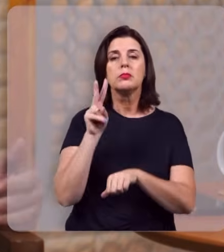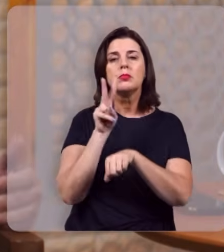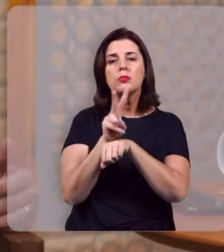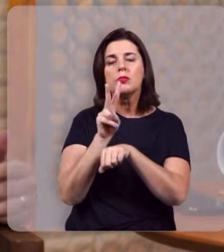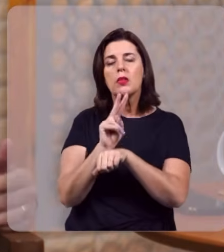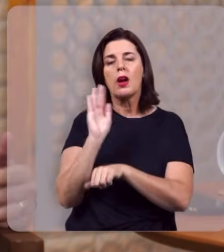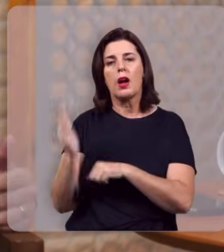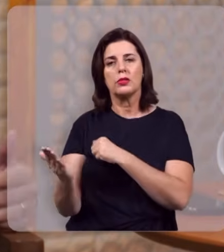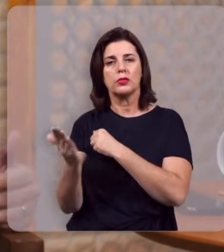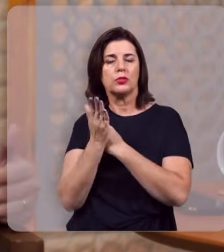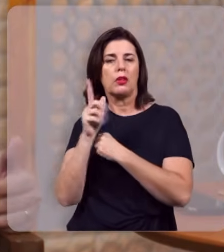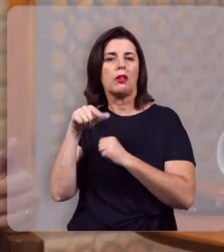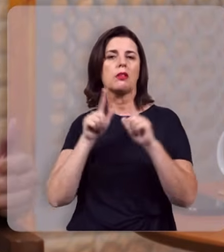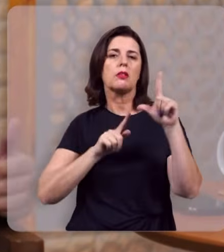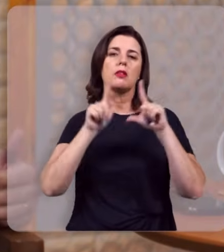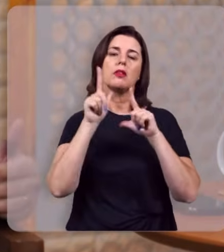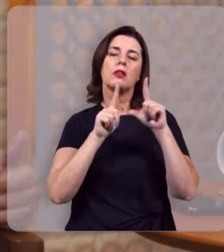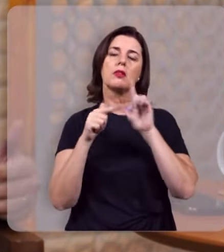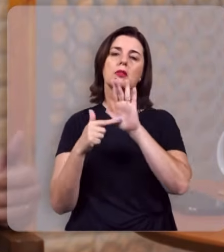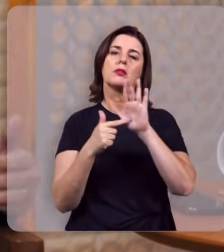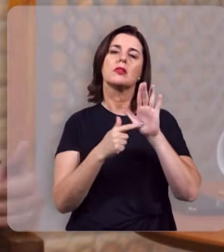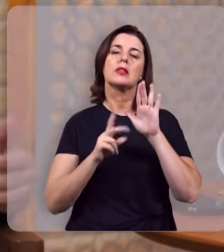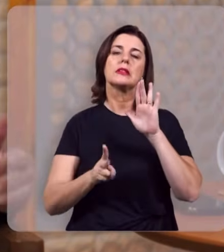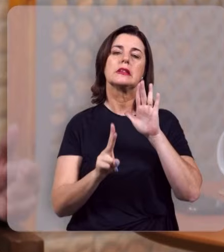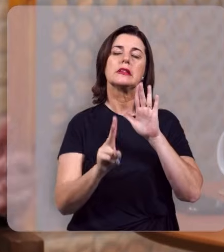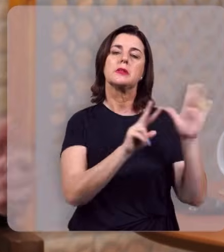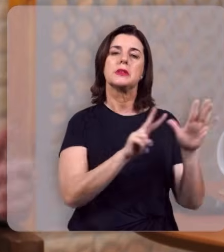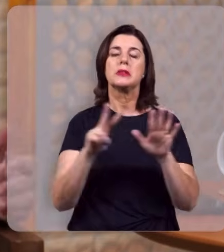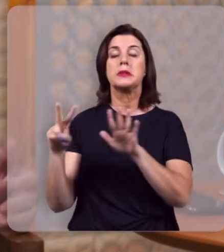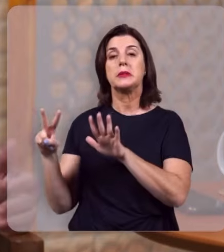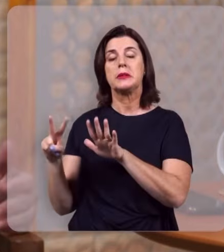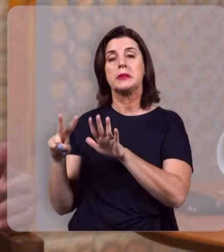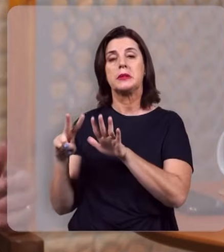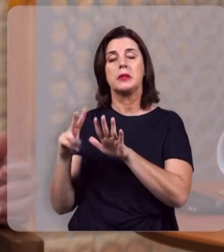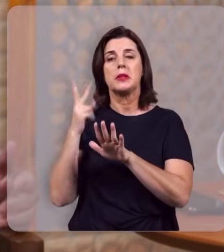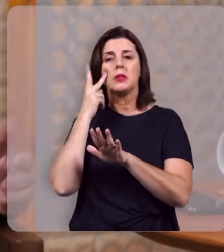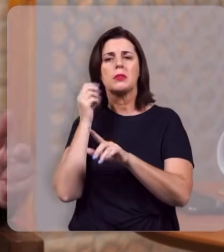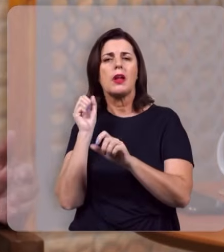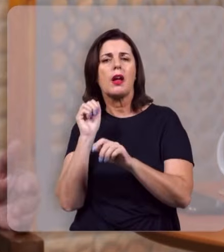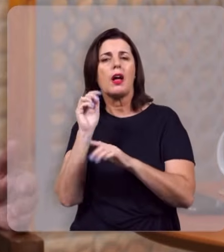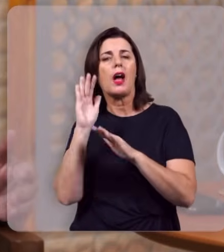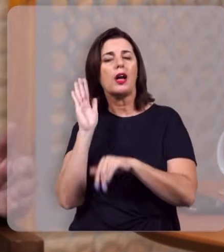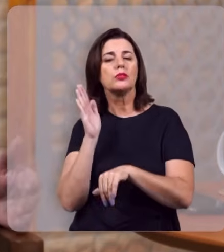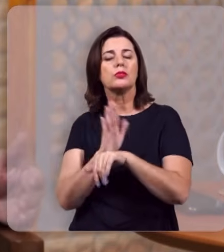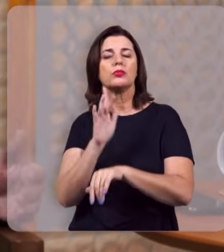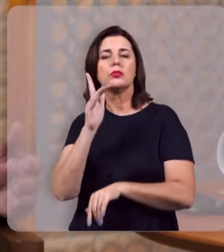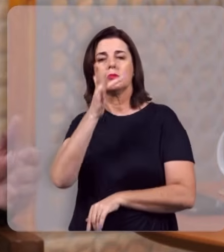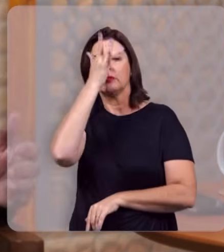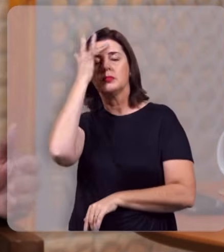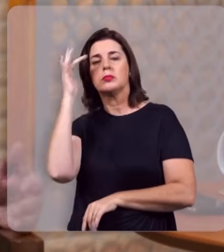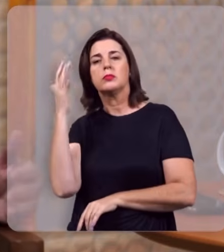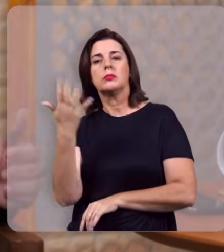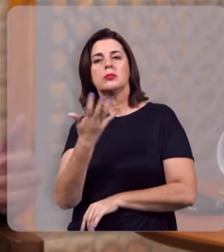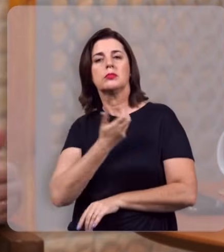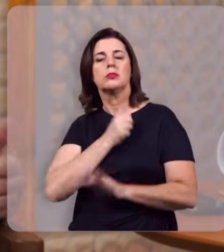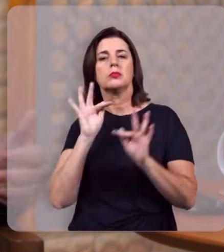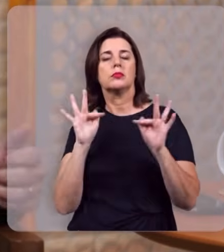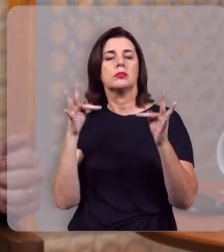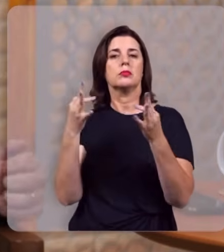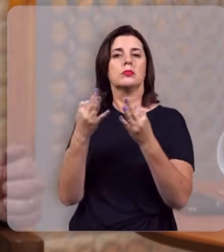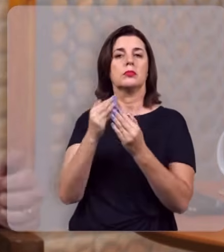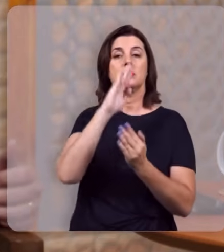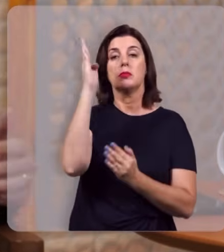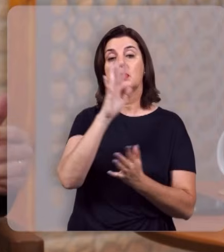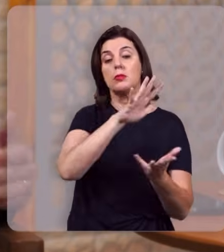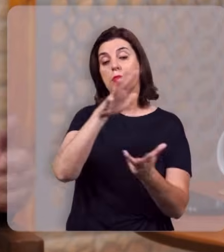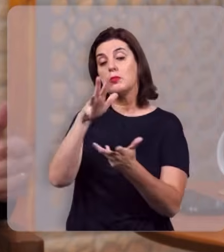tem contribuído para que esse programa possa vir ao ar todas as semanas para impactar pessoas e famílias no Brasil e